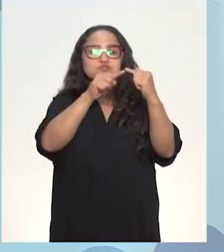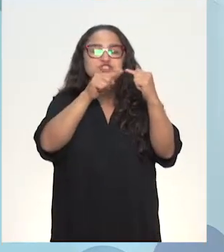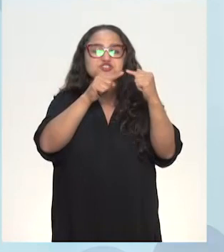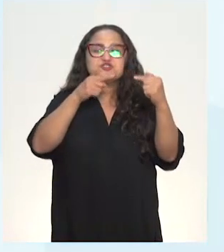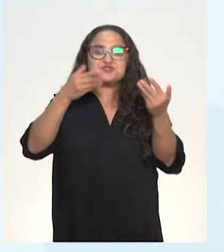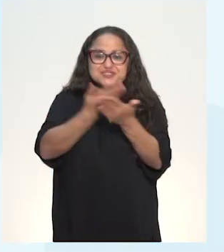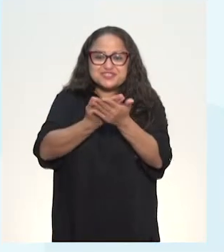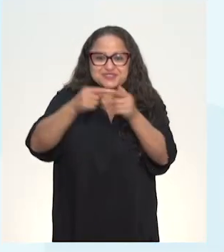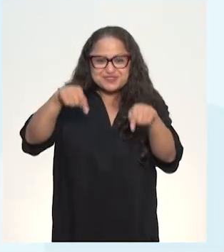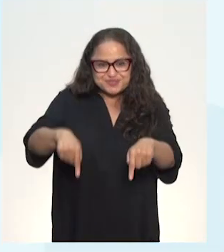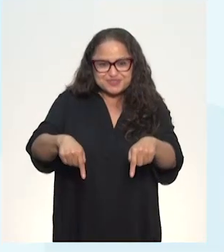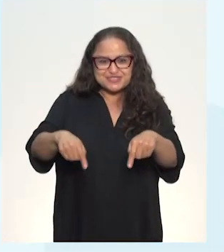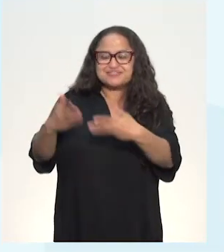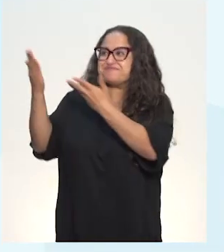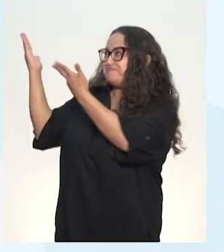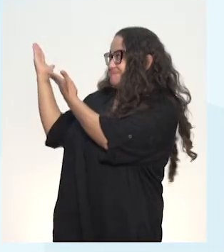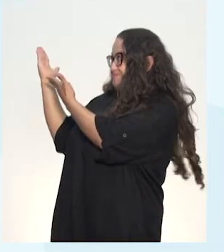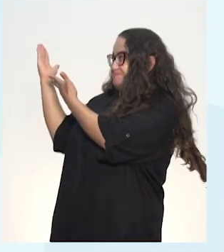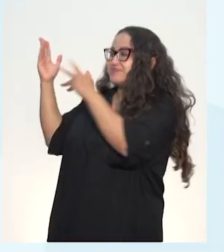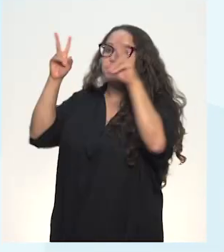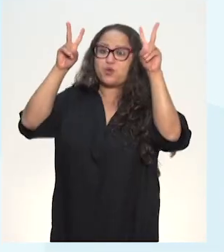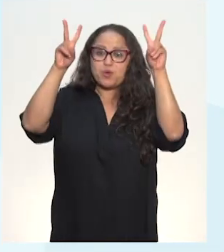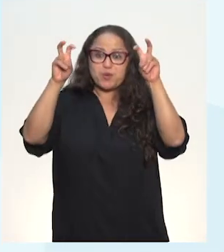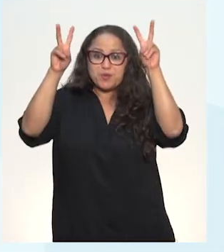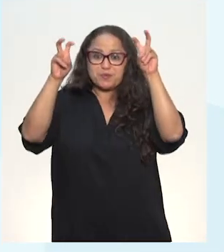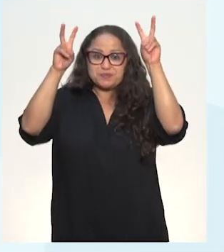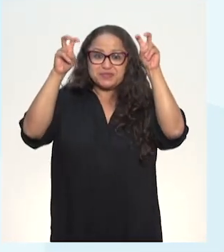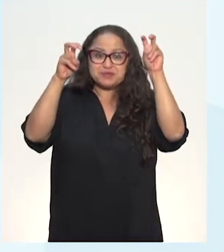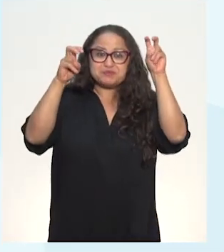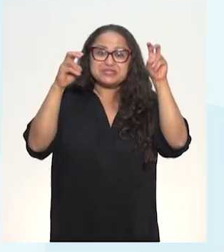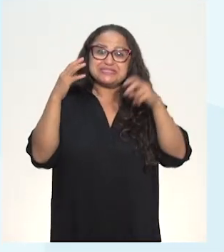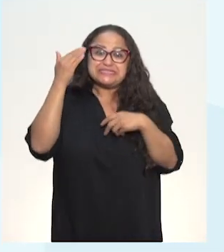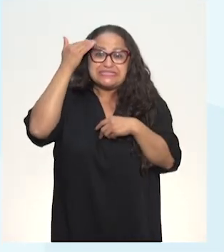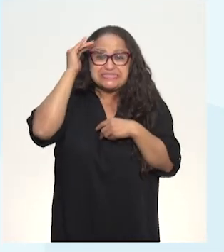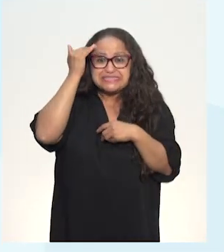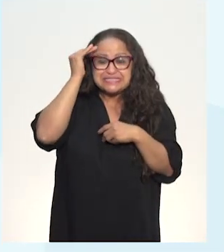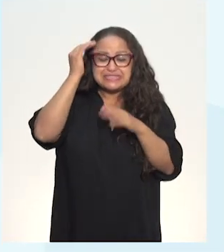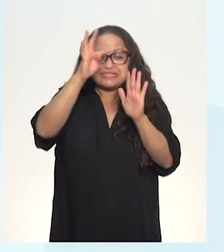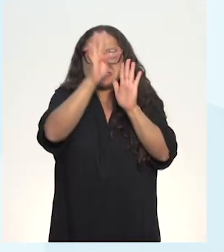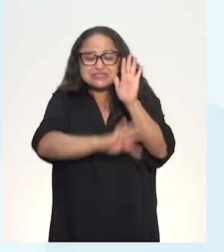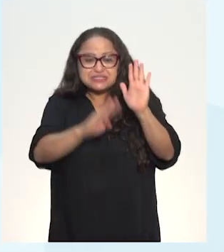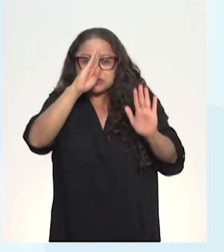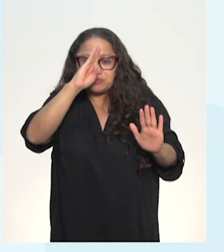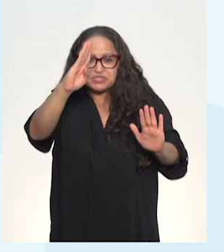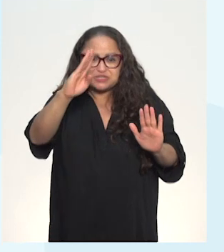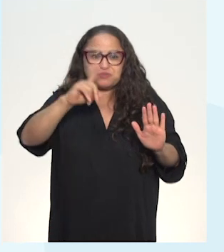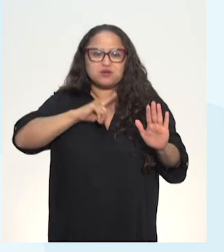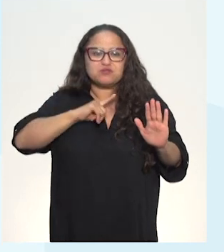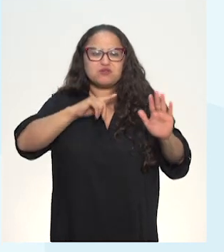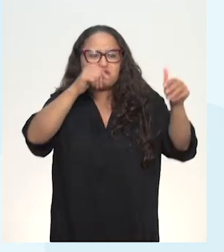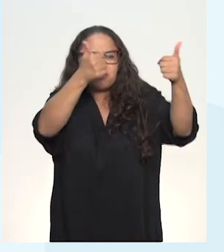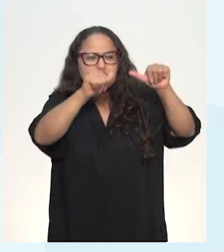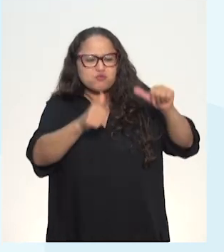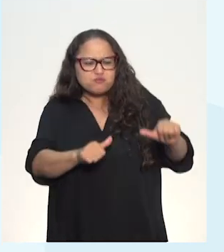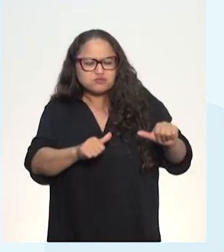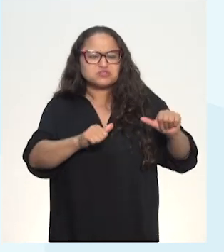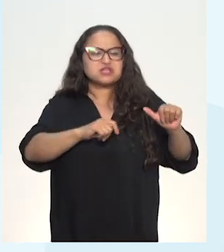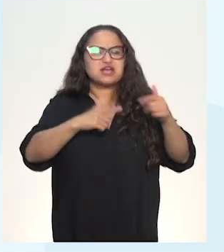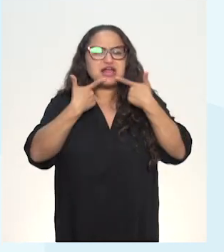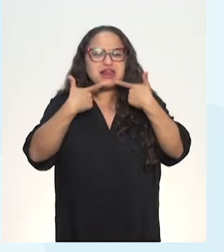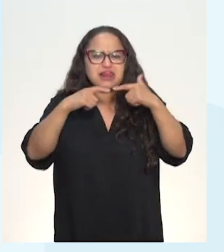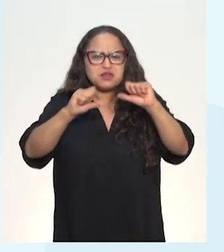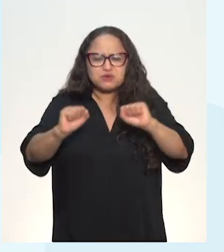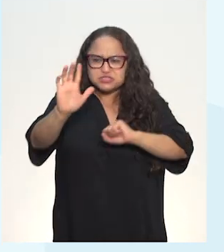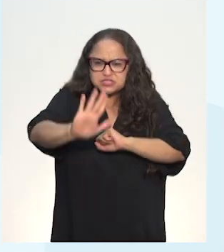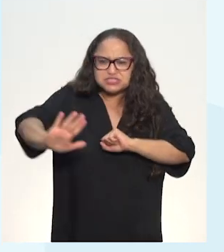hoje? Então, os nossos objetivos, né? Compreender a temática principal de um texto, revisar a linguagem literária e as características do gênero